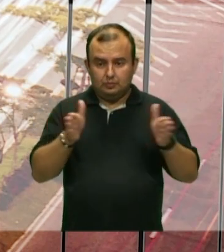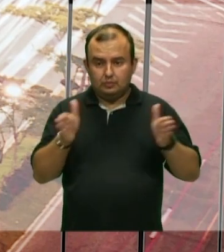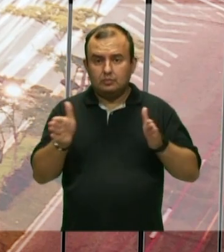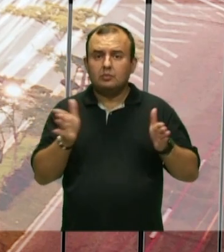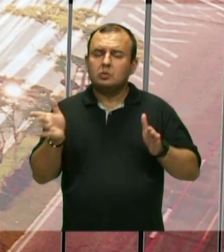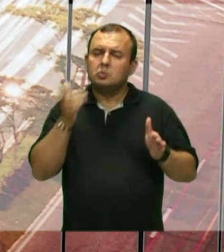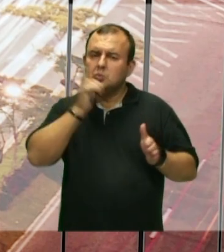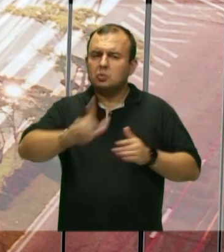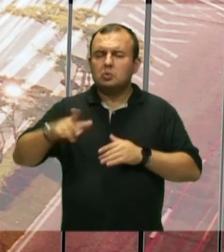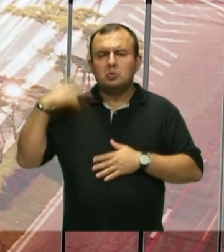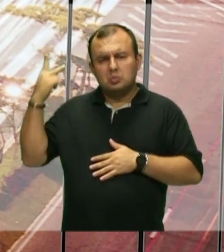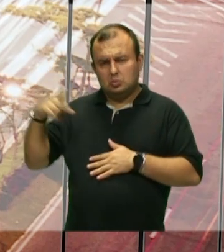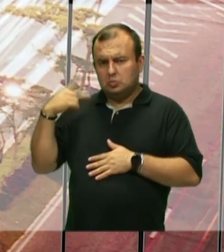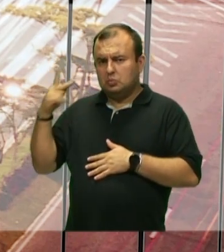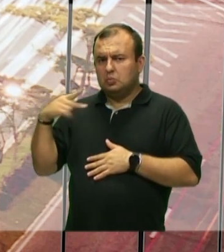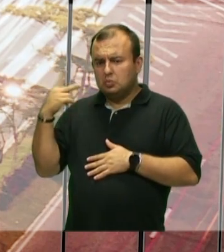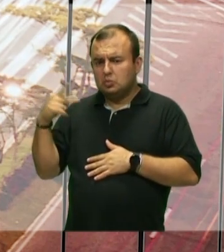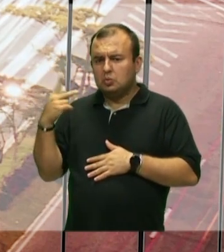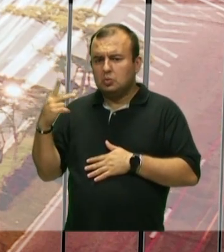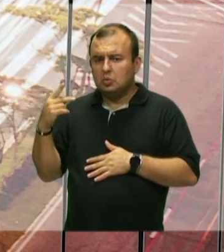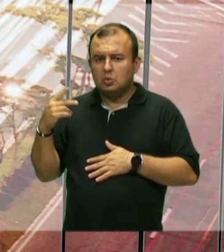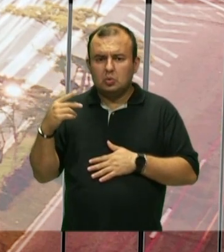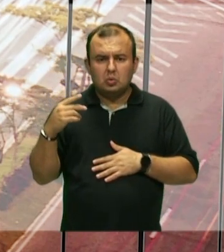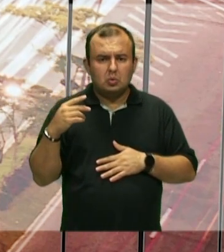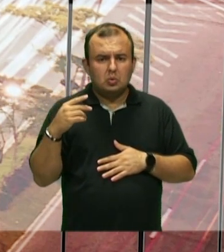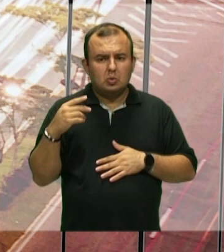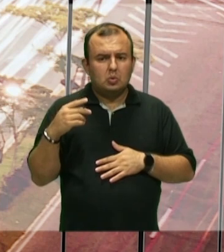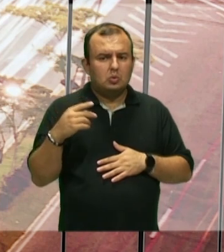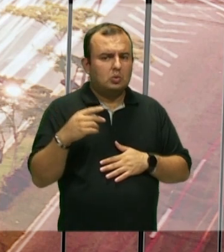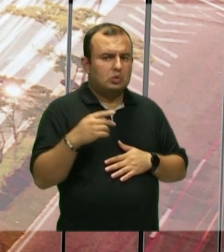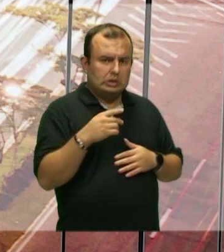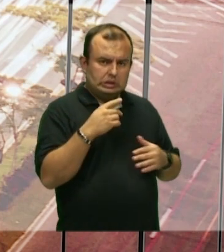conquista política também, conquista de decisão